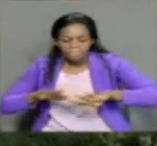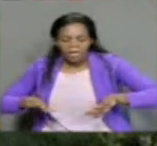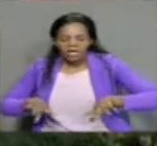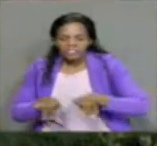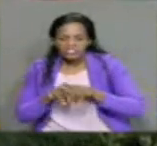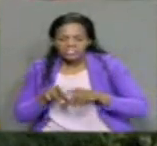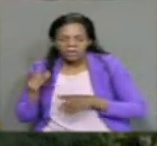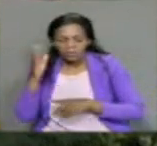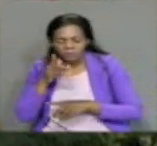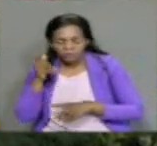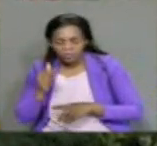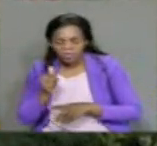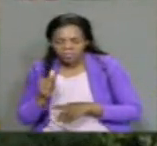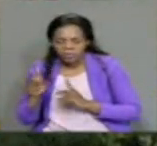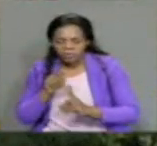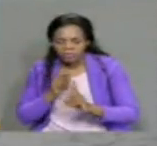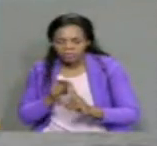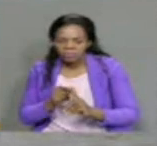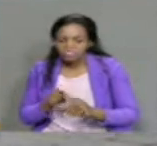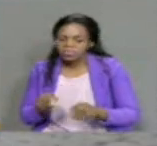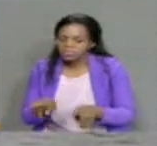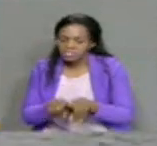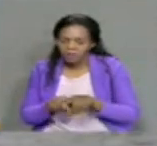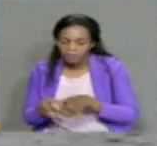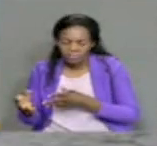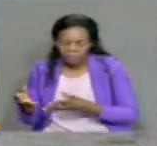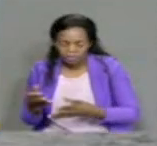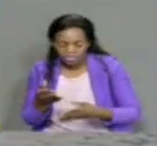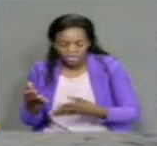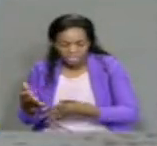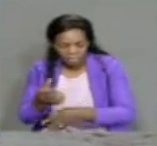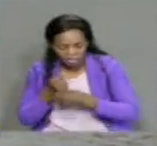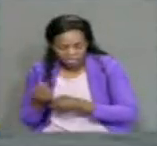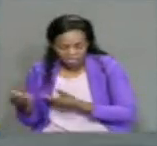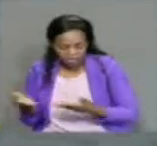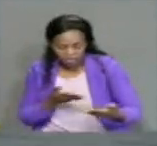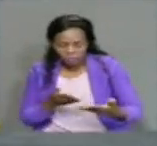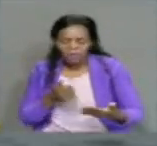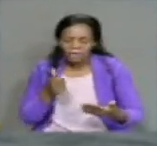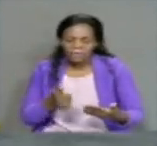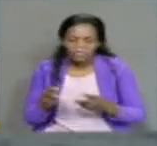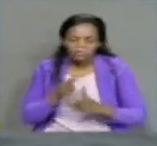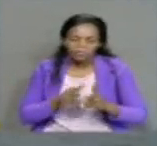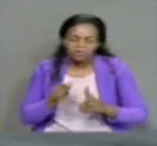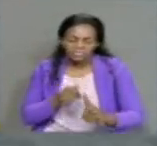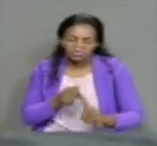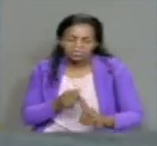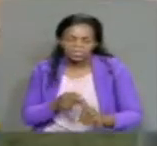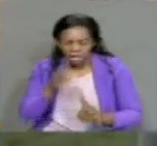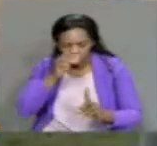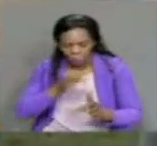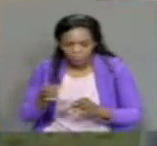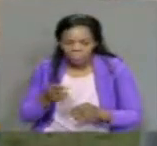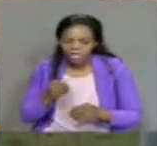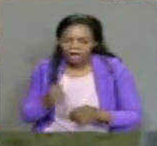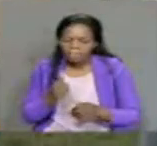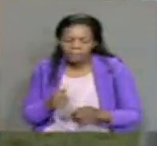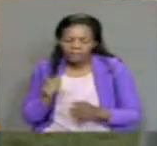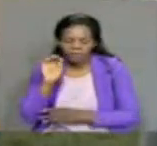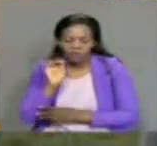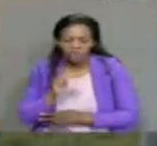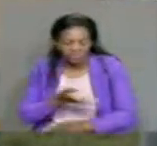hospitalidade da sua gente para retemperar as energias para os compromissos que lhes aguarda. Muito bem recebido, uma província